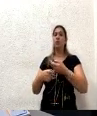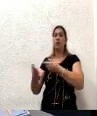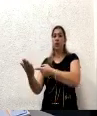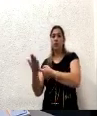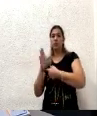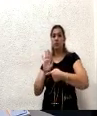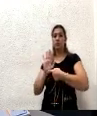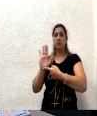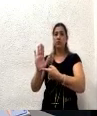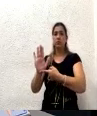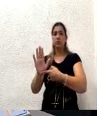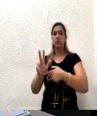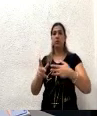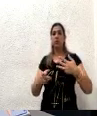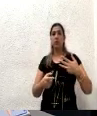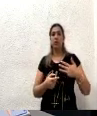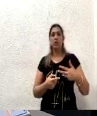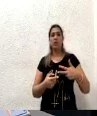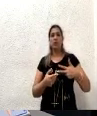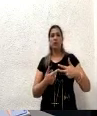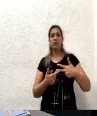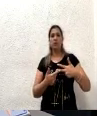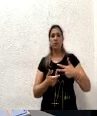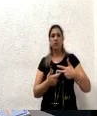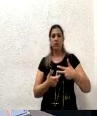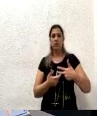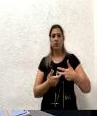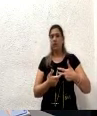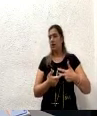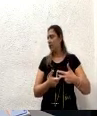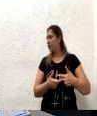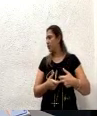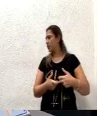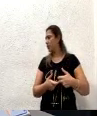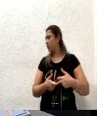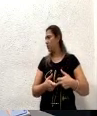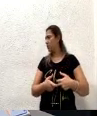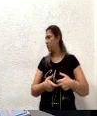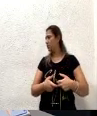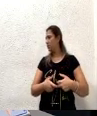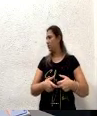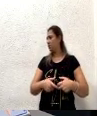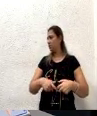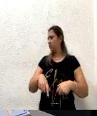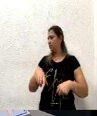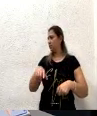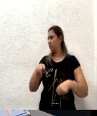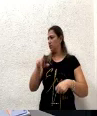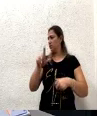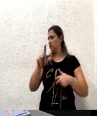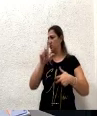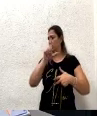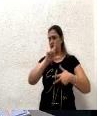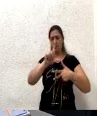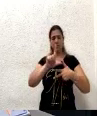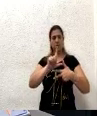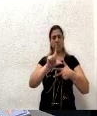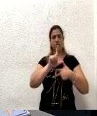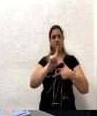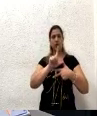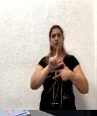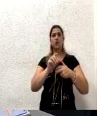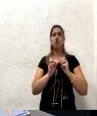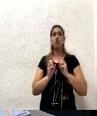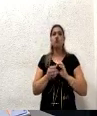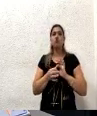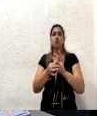O executivo trabalhando com o legislativo. E aí, em certas horas, é o que eu falo. O que é certo é certo. A gente tem